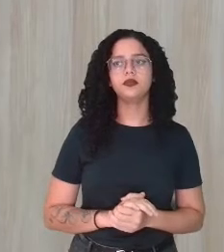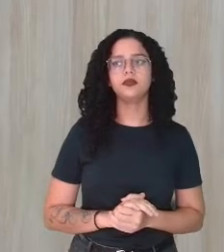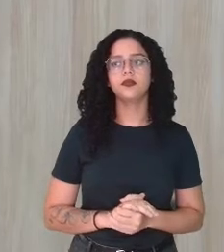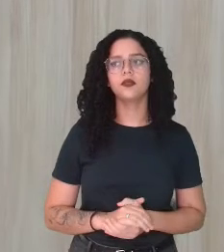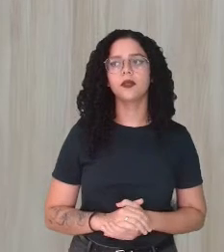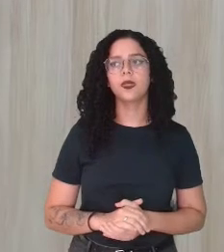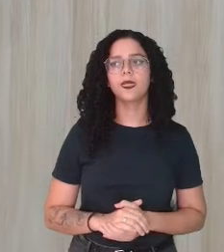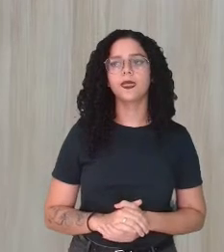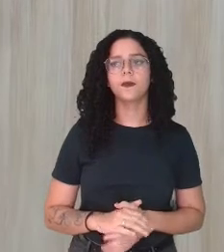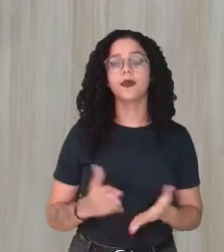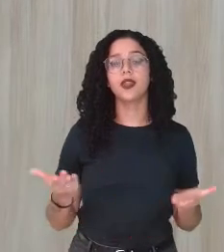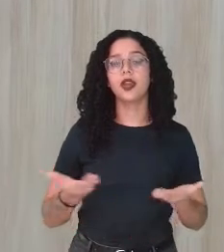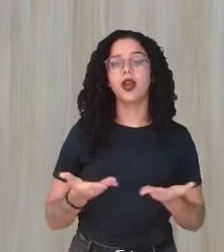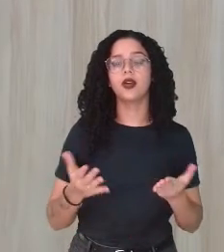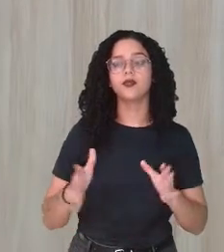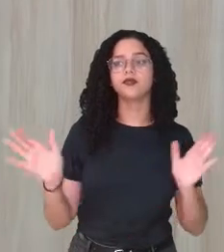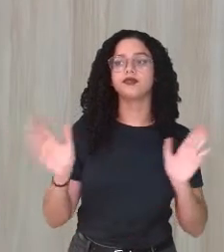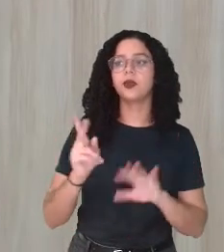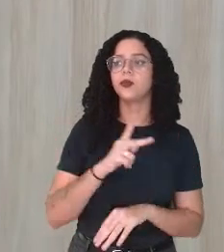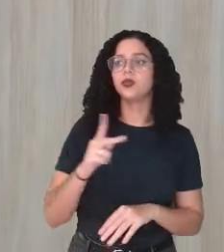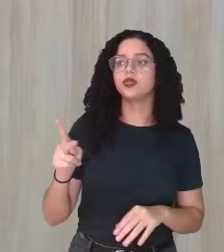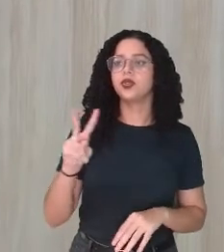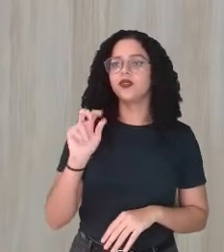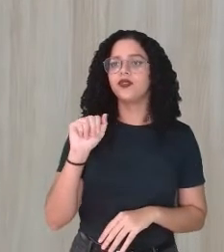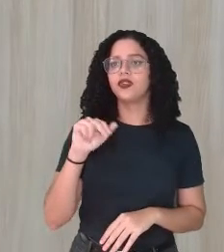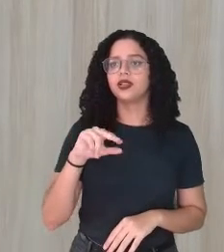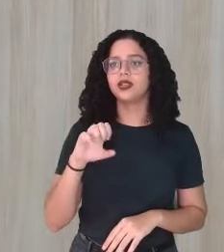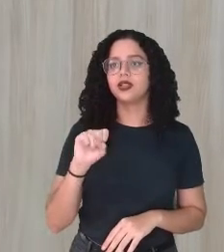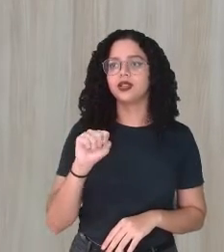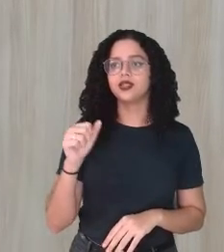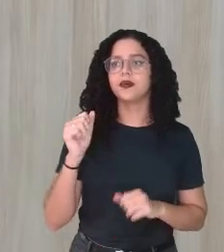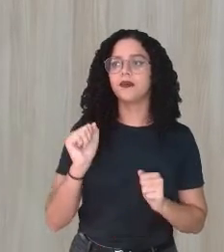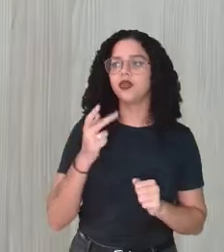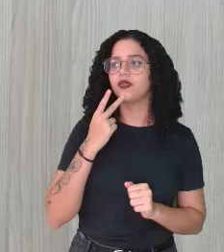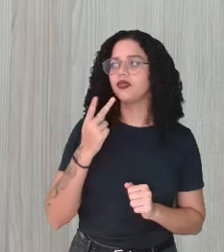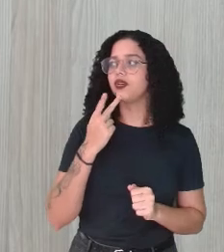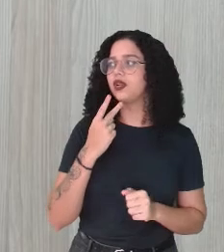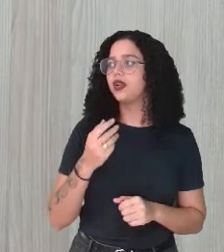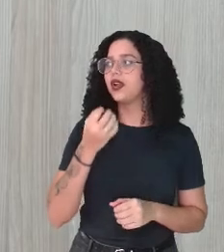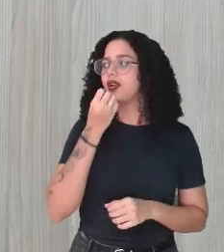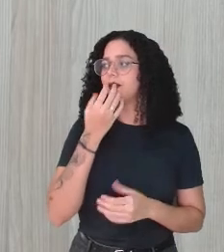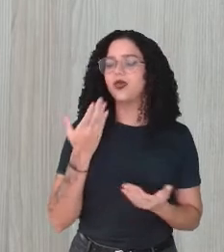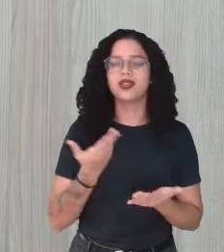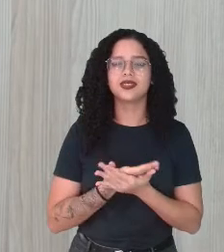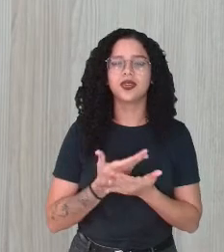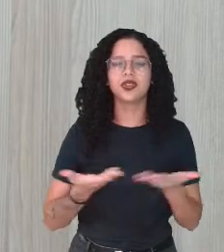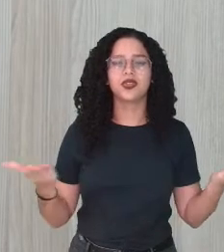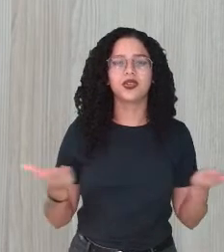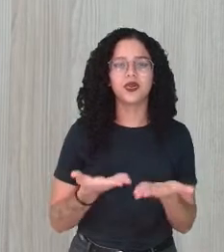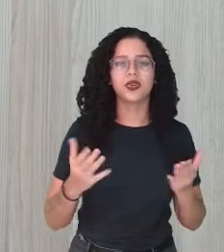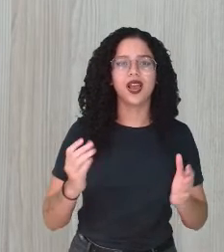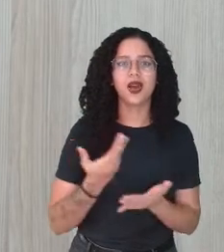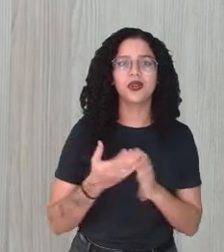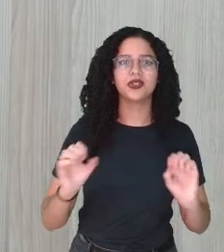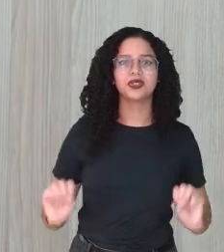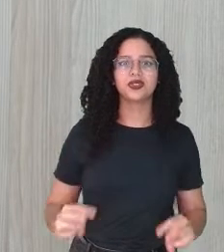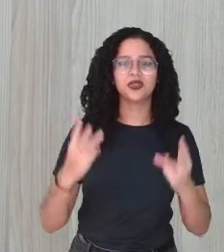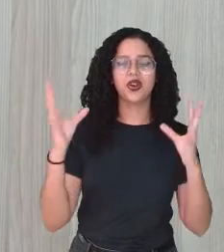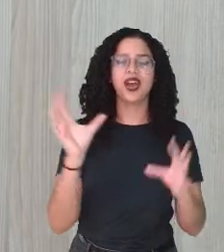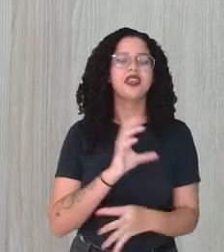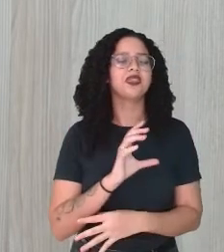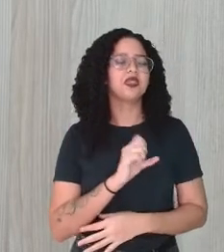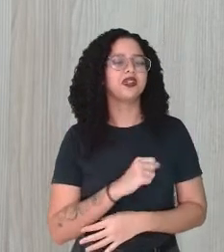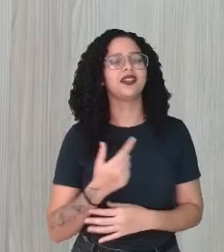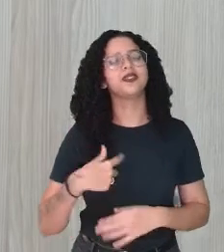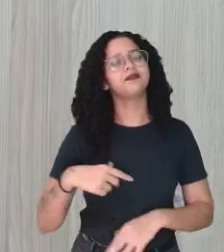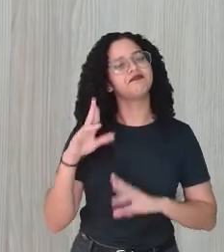estamos nos despedindo já, professora Vanessa. Pode falar com os meninos? Que bom essa aula de hoje, aula show, adorei.